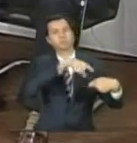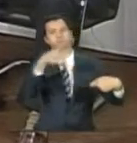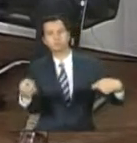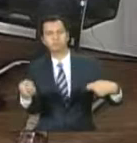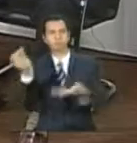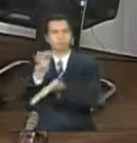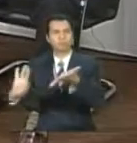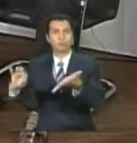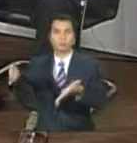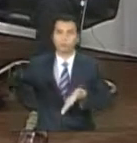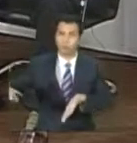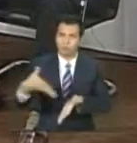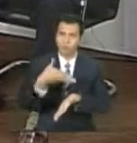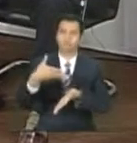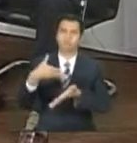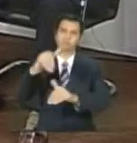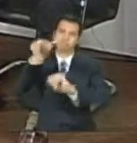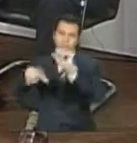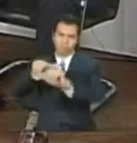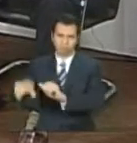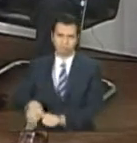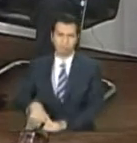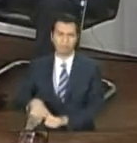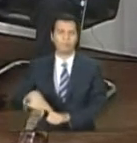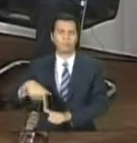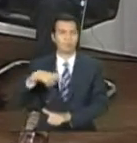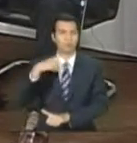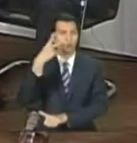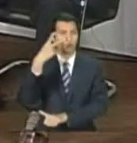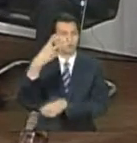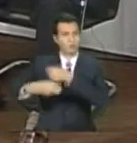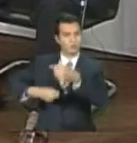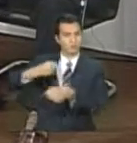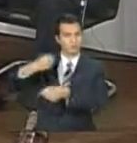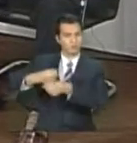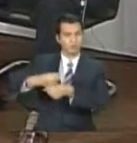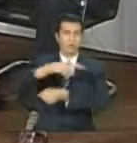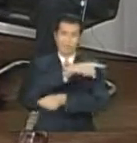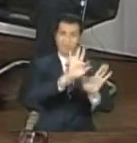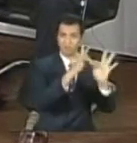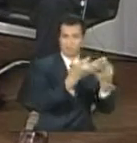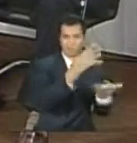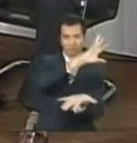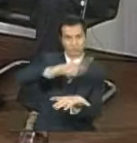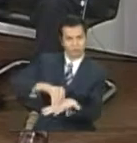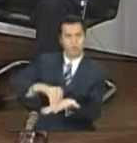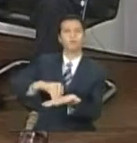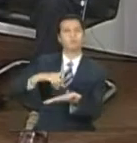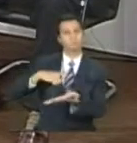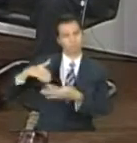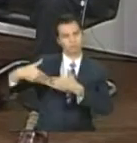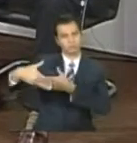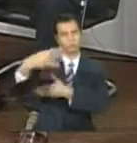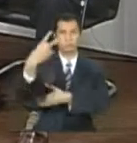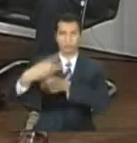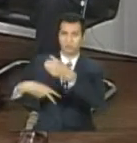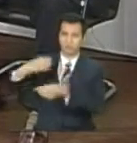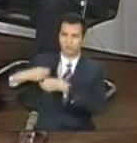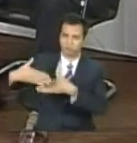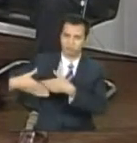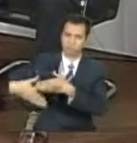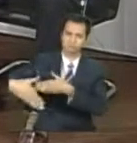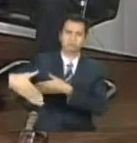tem 2 anos contados da data de inclusão ou de atualização desta família para fazer essa nova